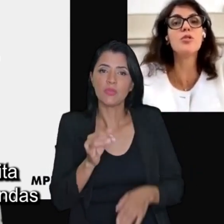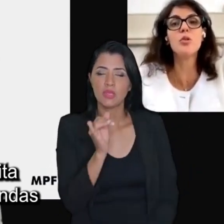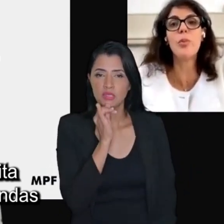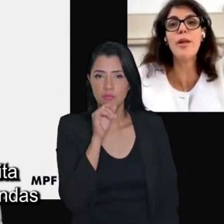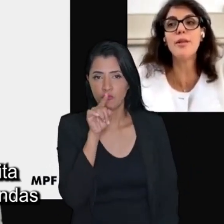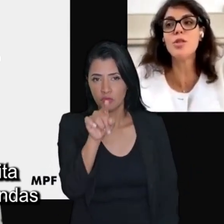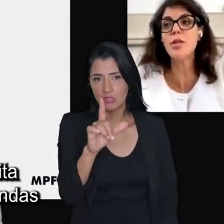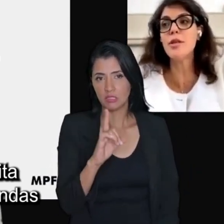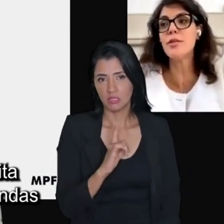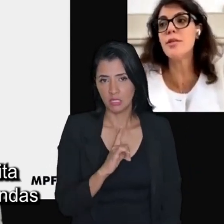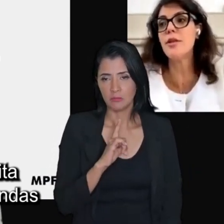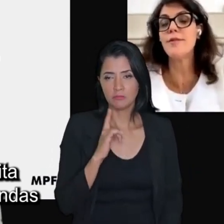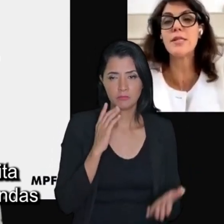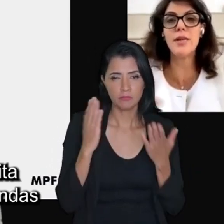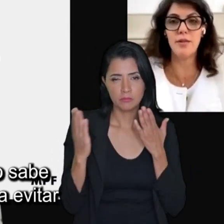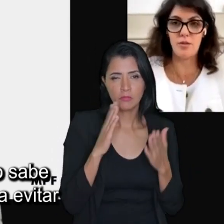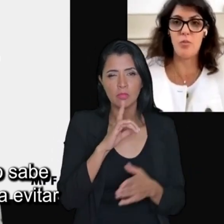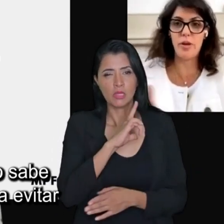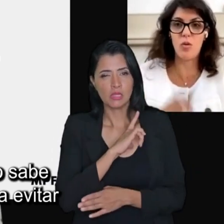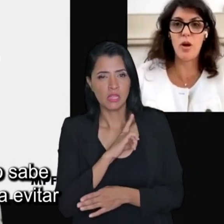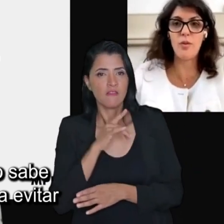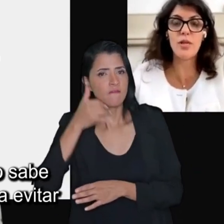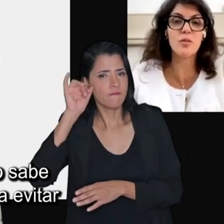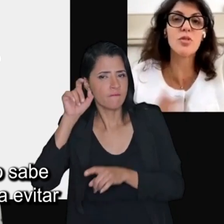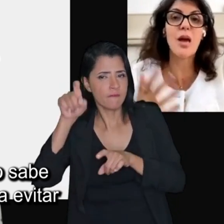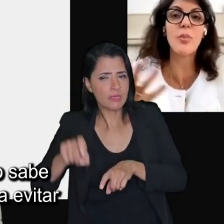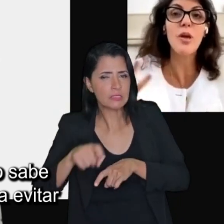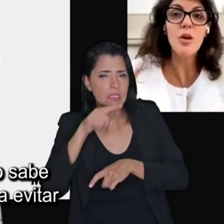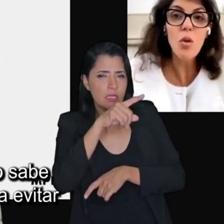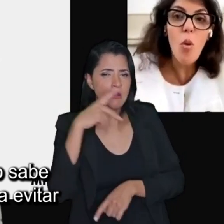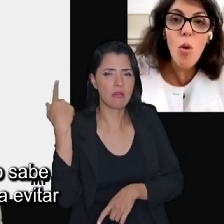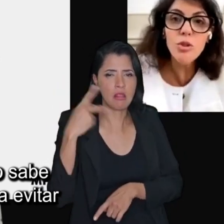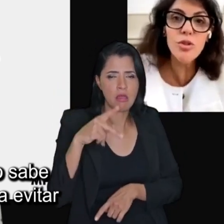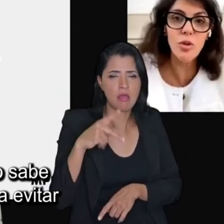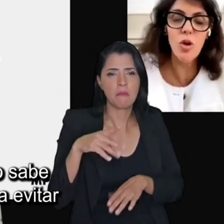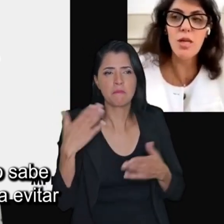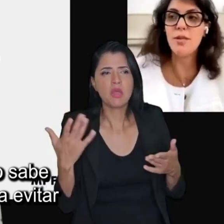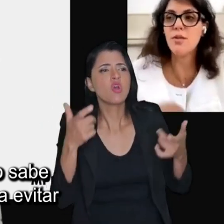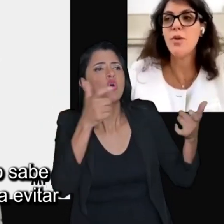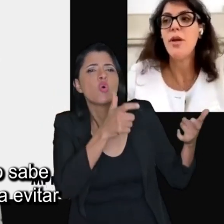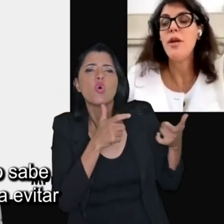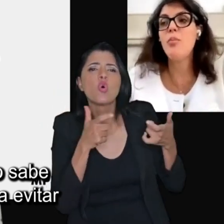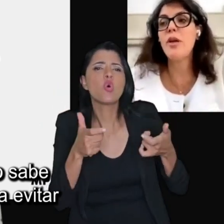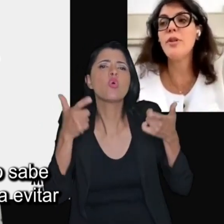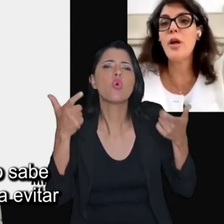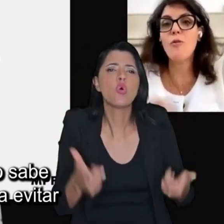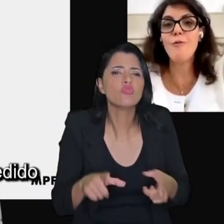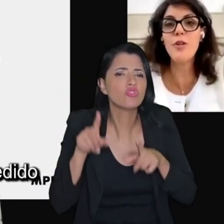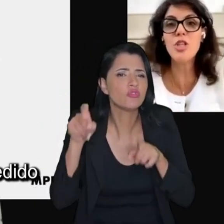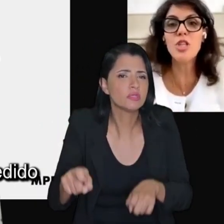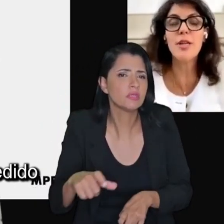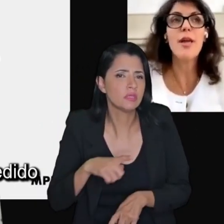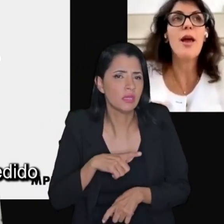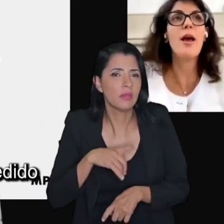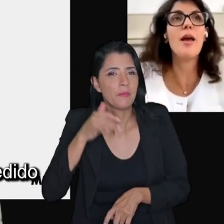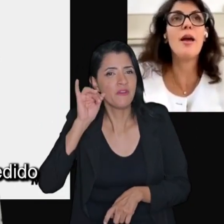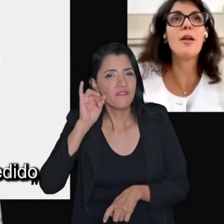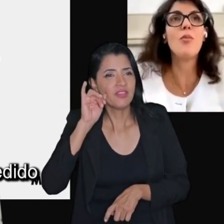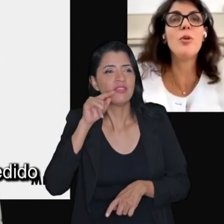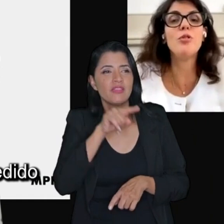você tem a suspeita de que existem fazendas no Paraguai, mas não sabe onde se localizam. E para evitar o